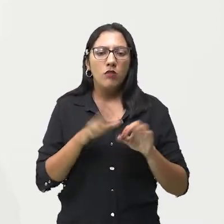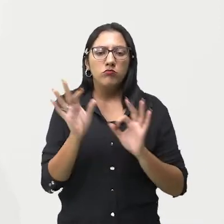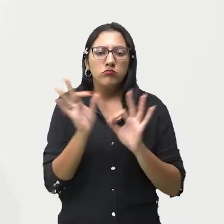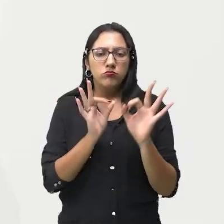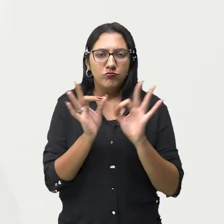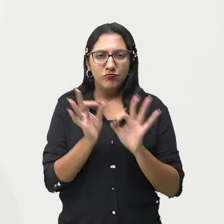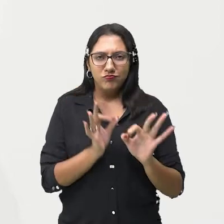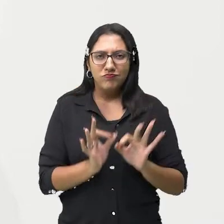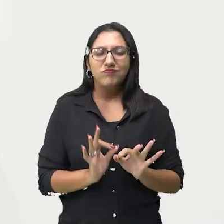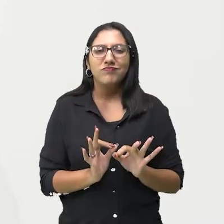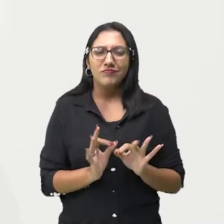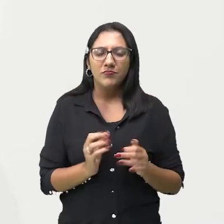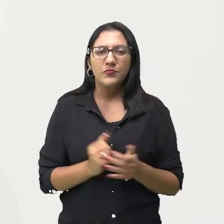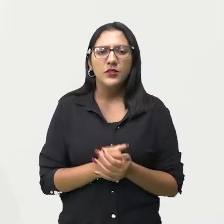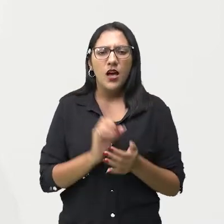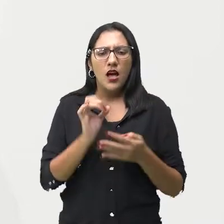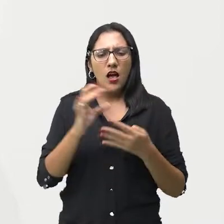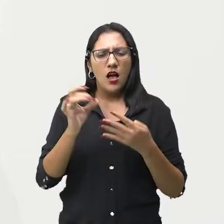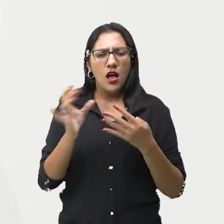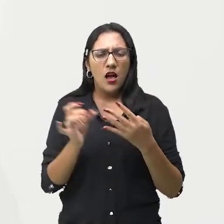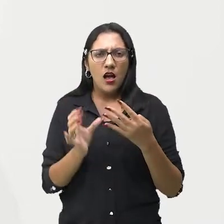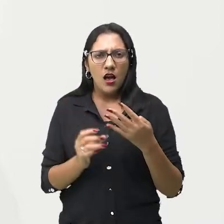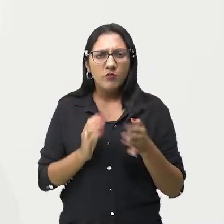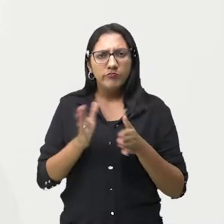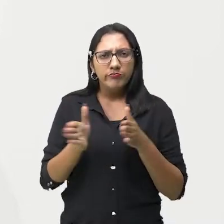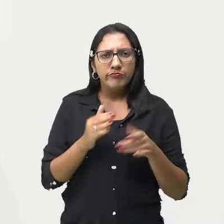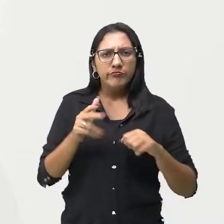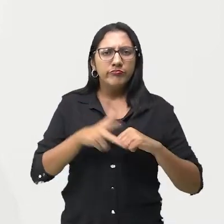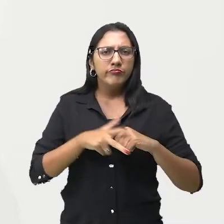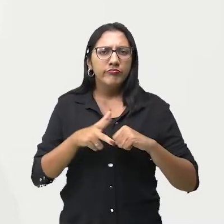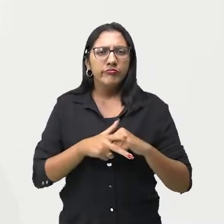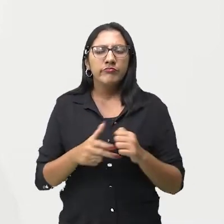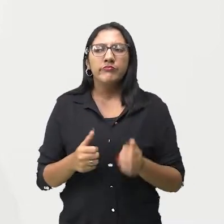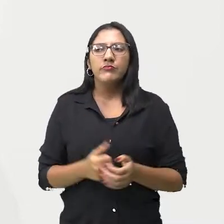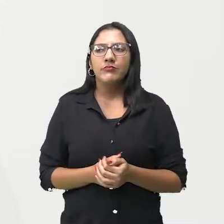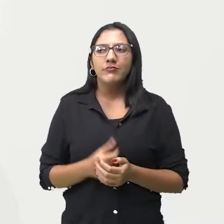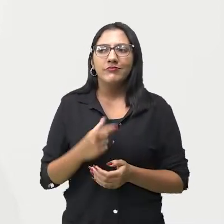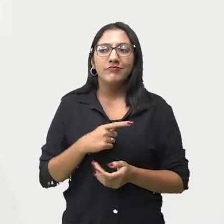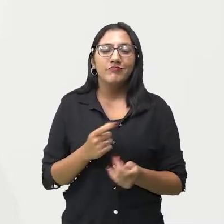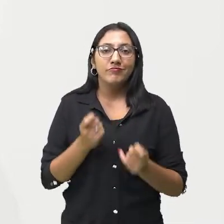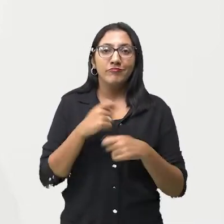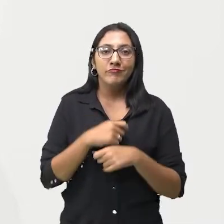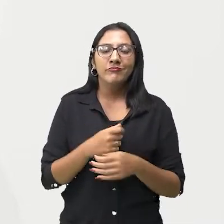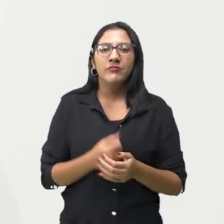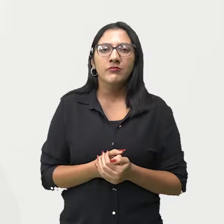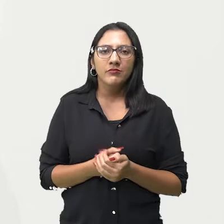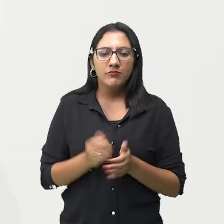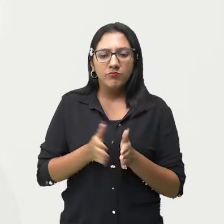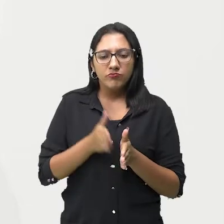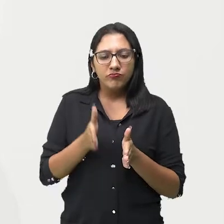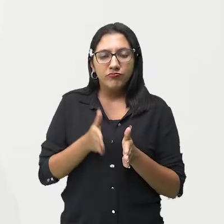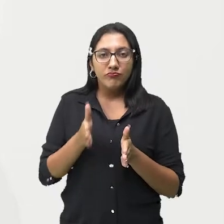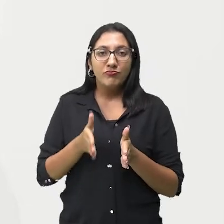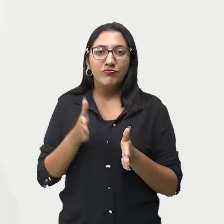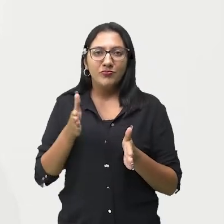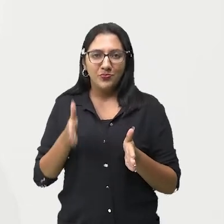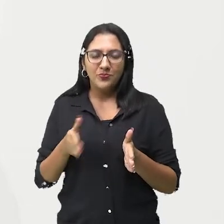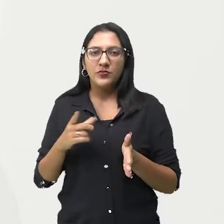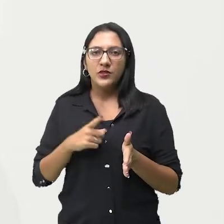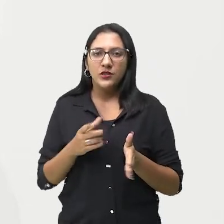direitinho aí, e cada um desses tempos estão reunidos a partir do tempo verbal